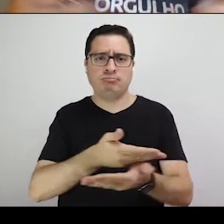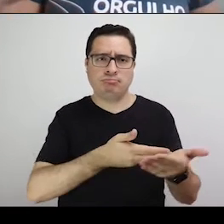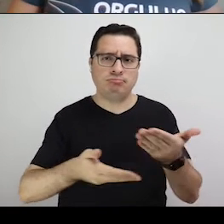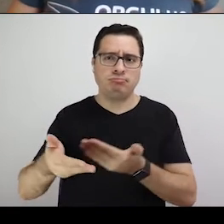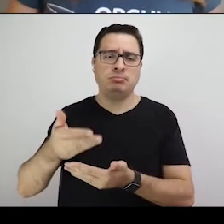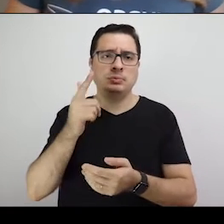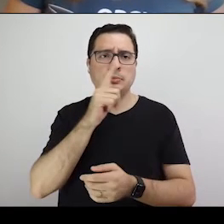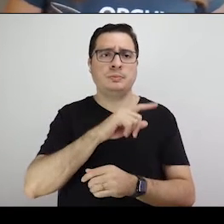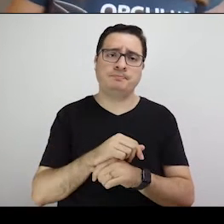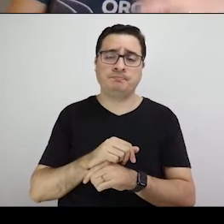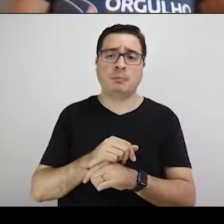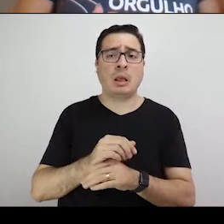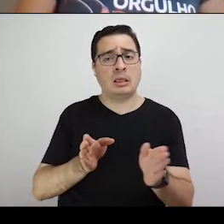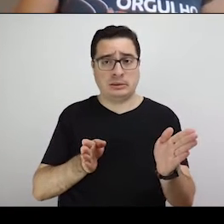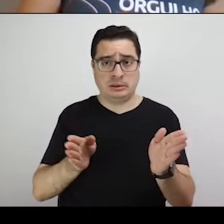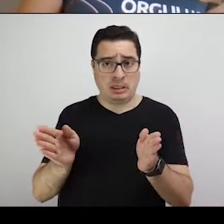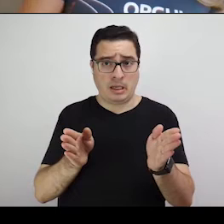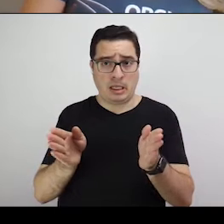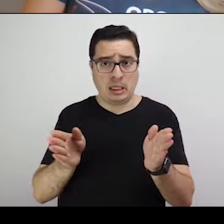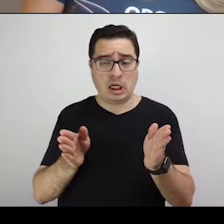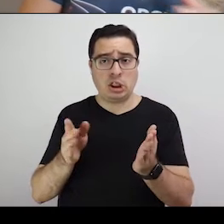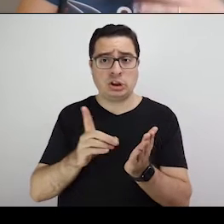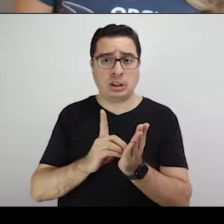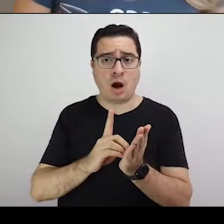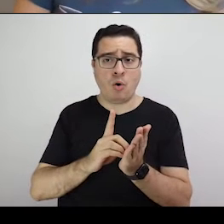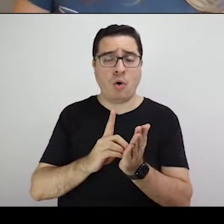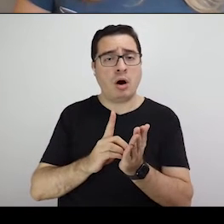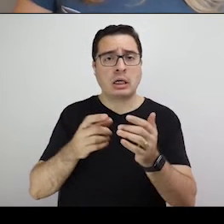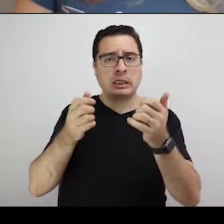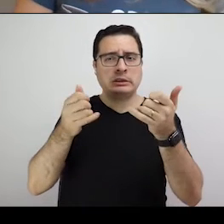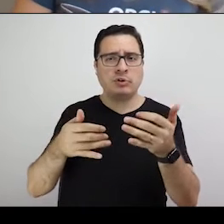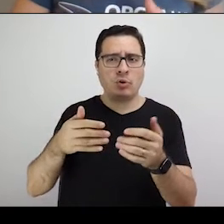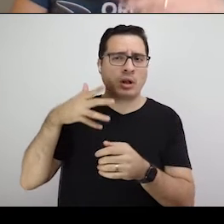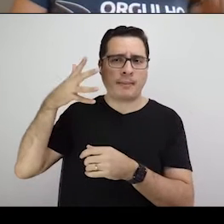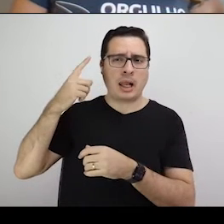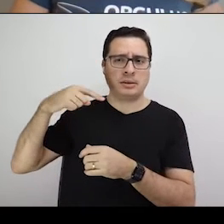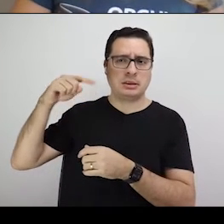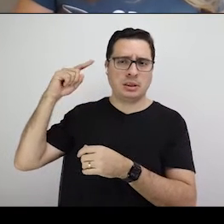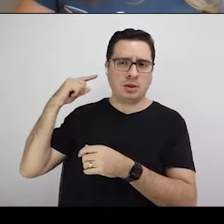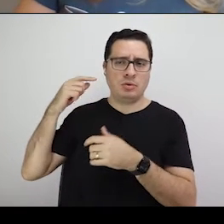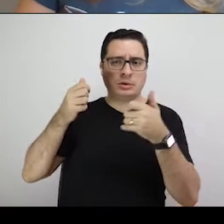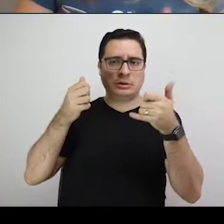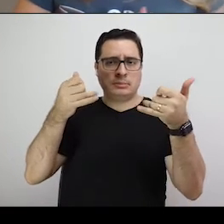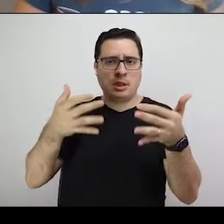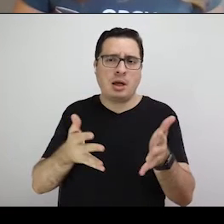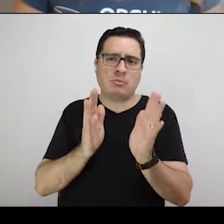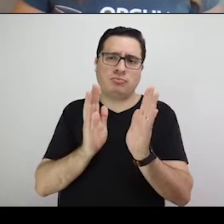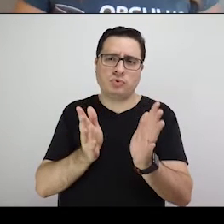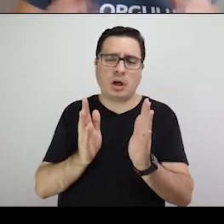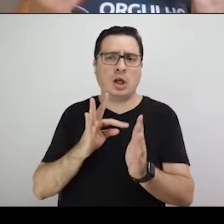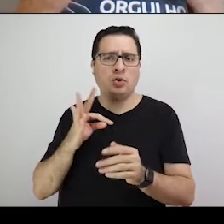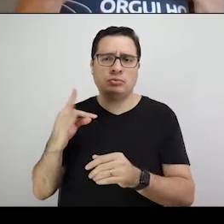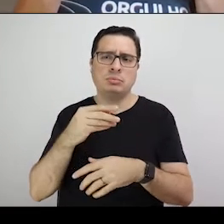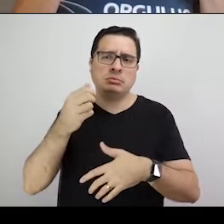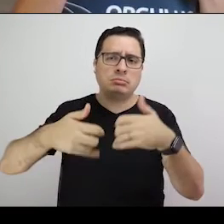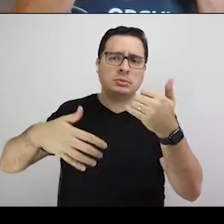E a acessibilidade digital, como nós já vimos nas palestras anteriores, né, muito bem colocado aí por todos, né,